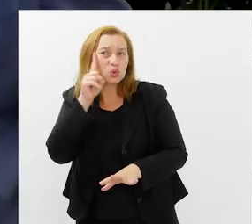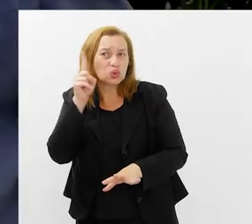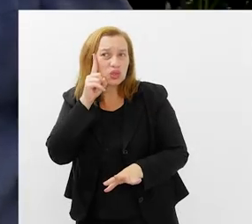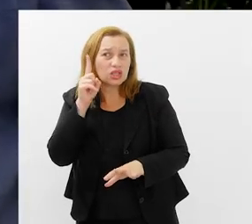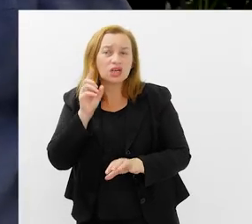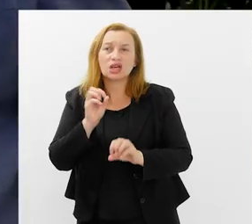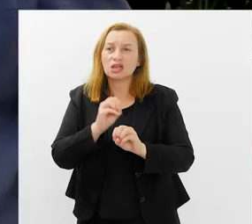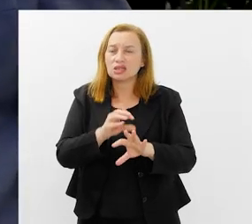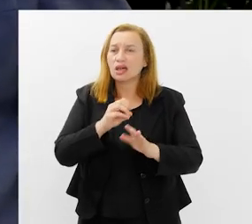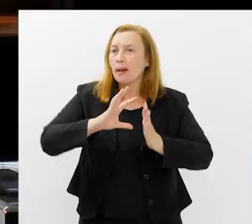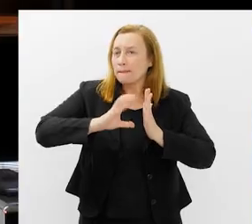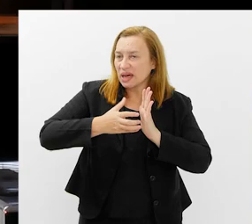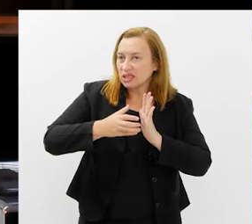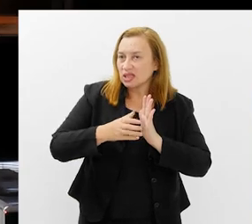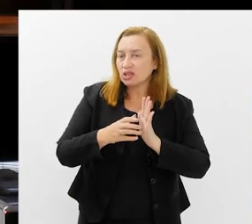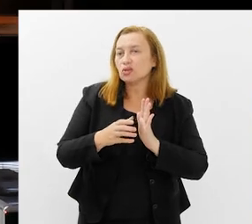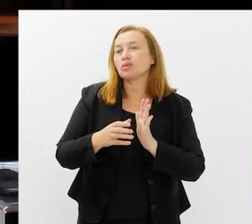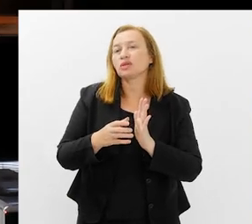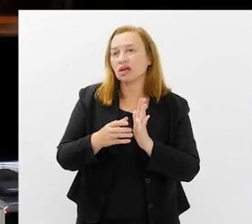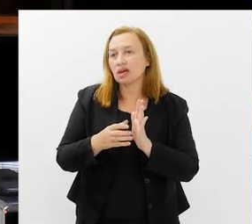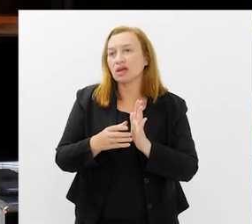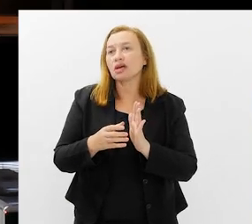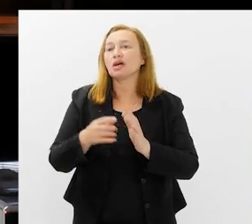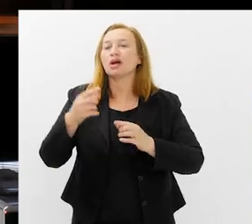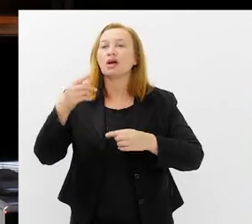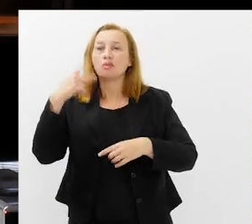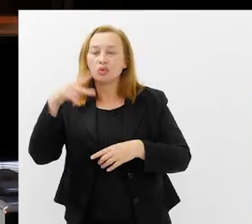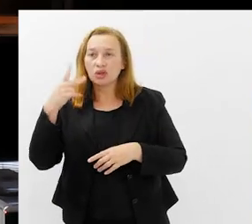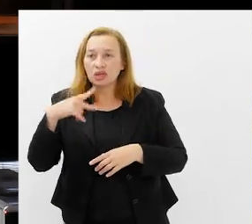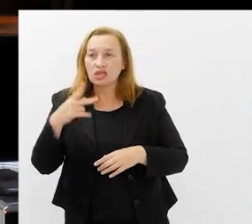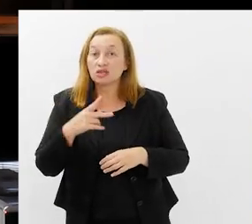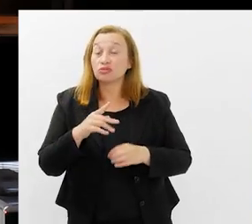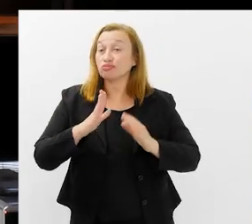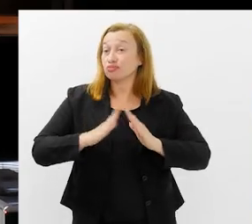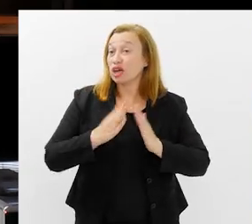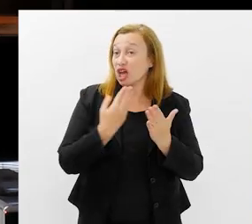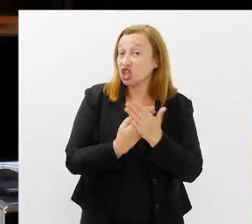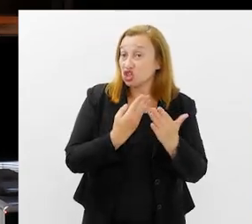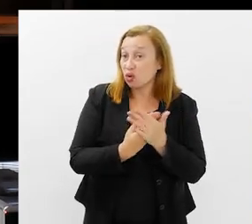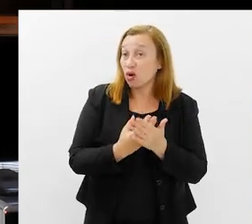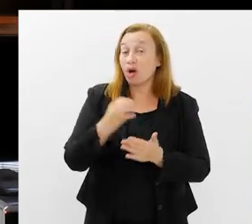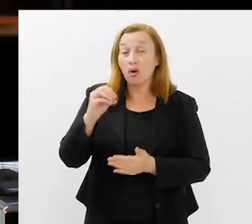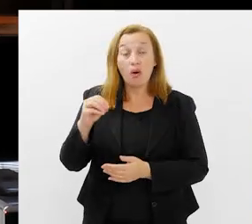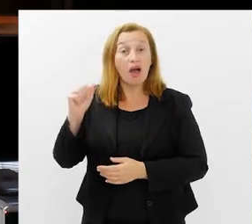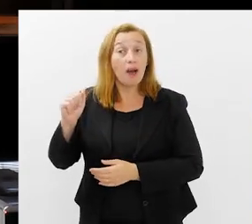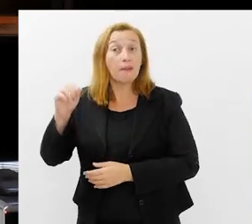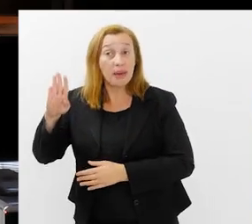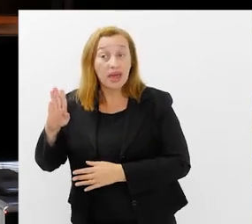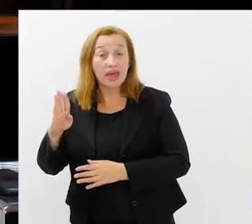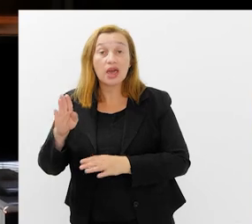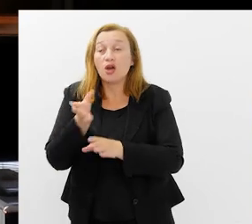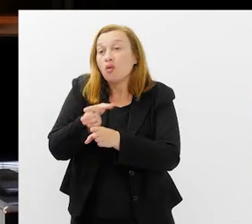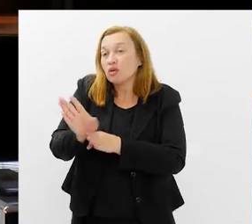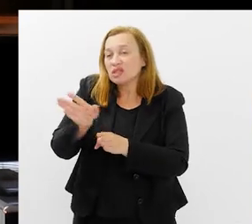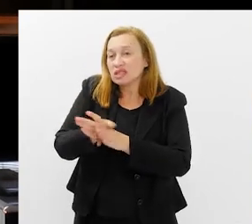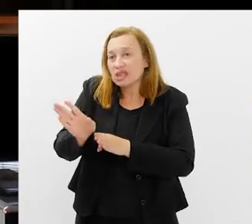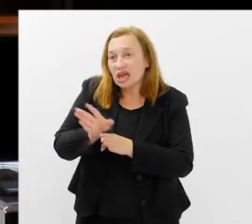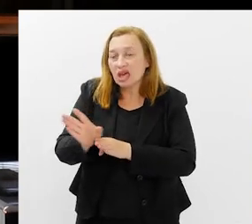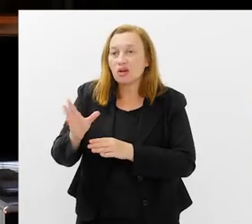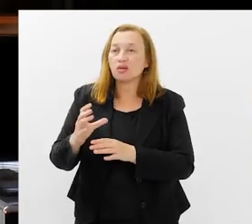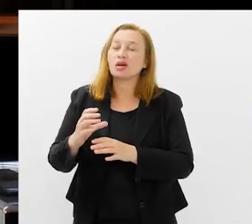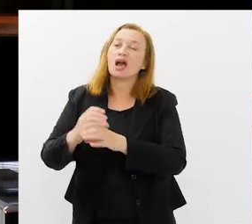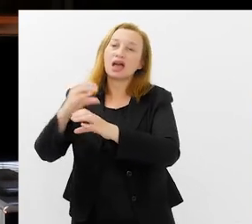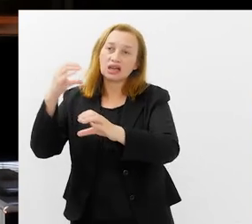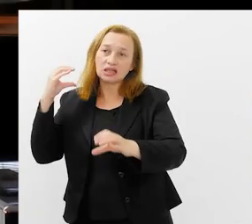ele é cotidiano. Ele se dá no partido político, se dá nas escolas, se dá nas associações de classe, não é só a OAB, Conselho de Arquitetos e